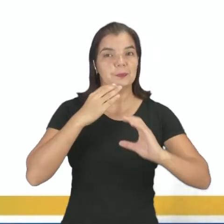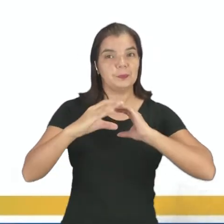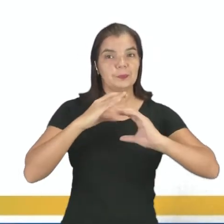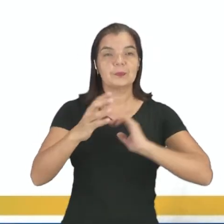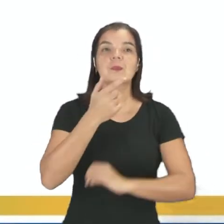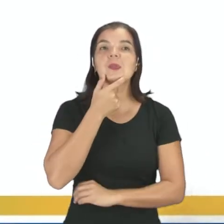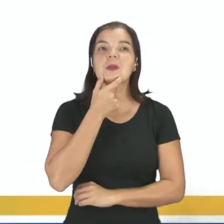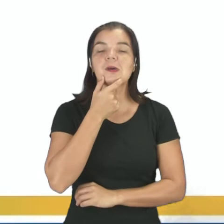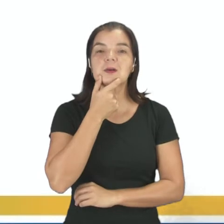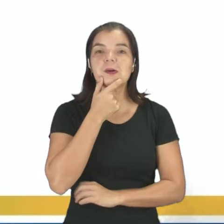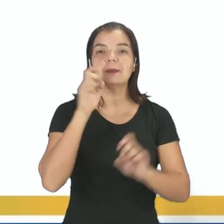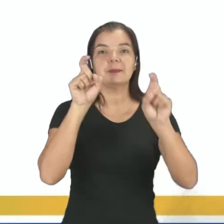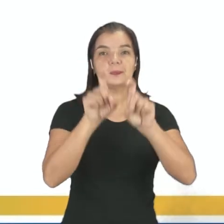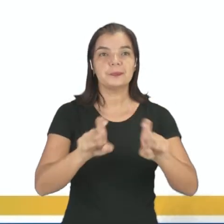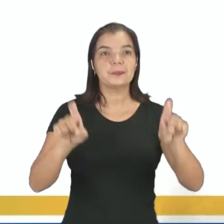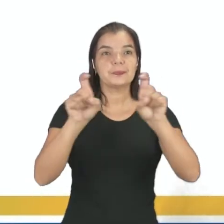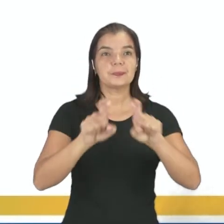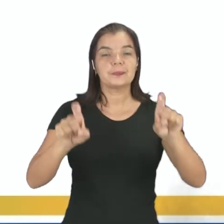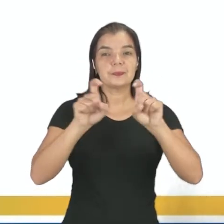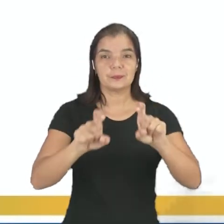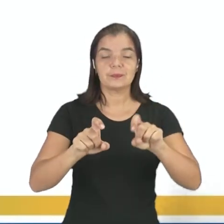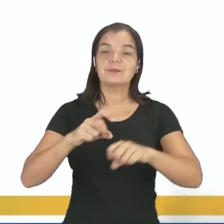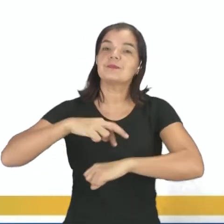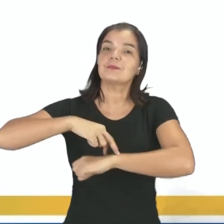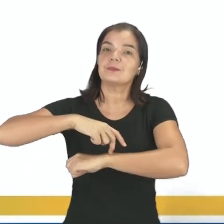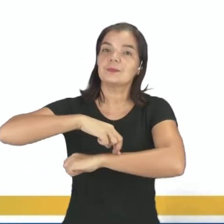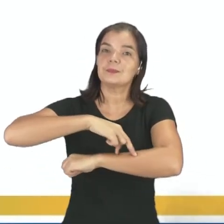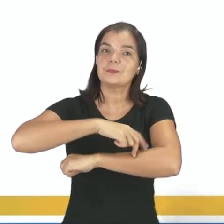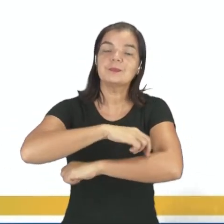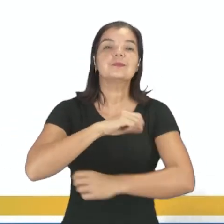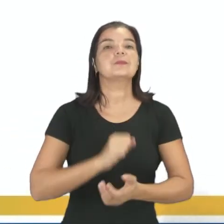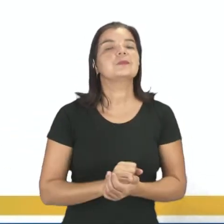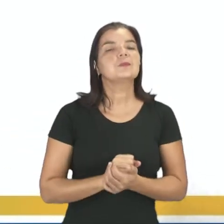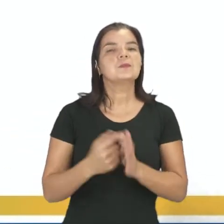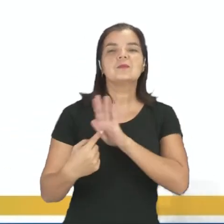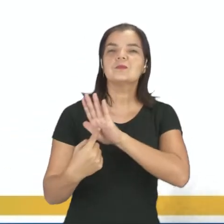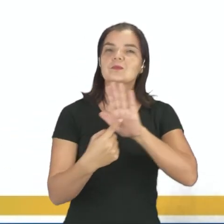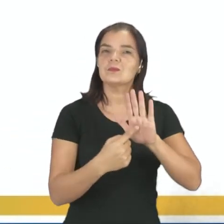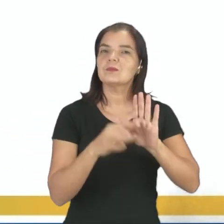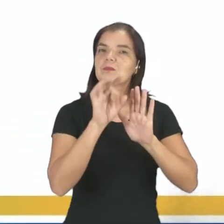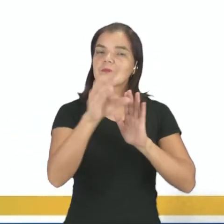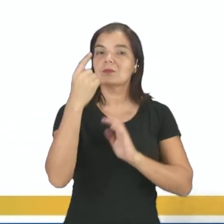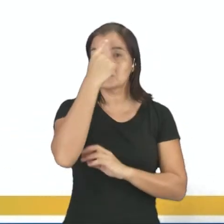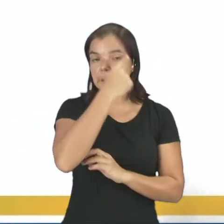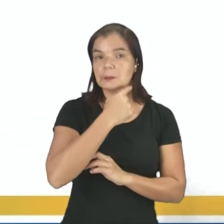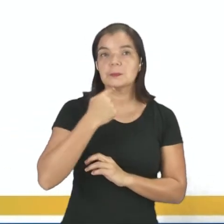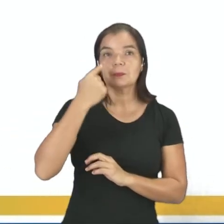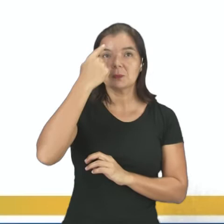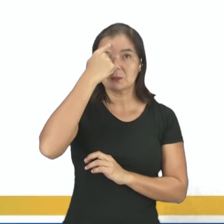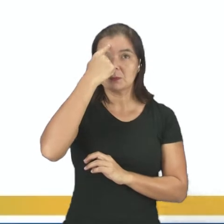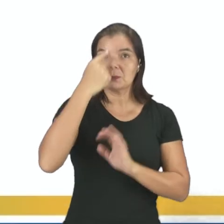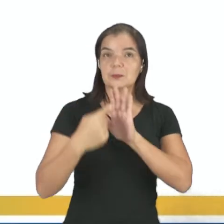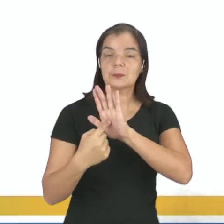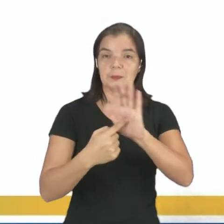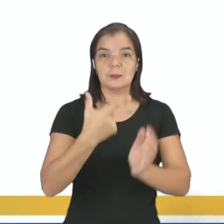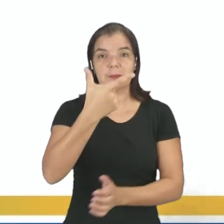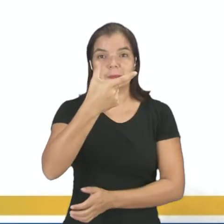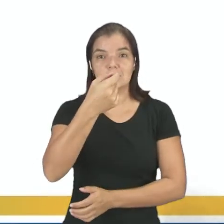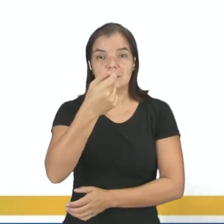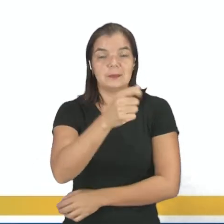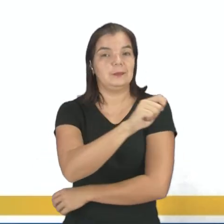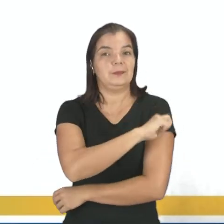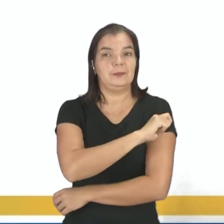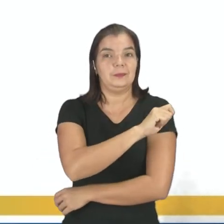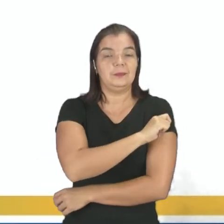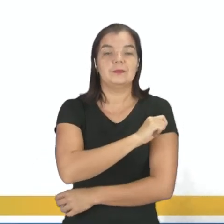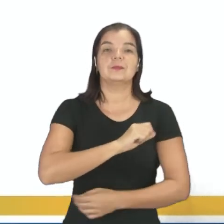Música, inglês, informática e ginástica. Ele comenta que cada roxinho desse representa